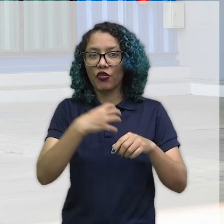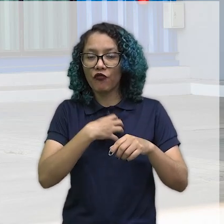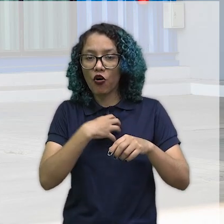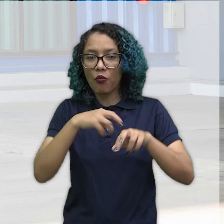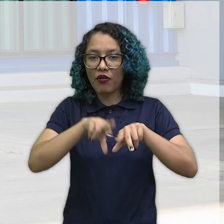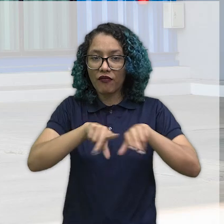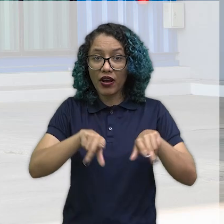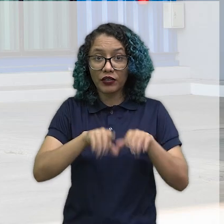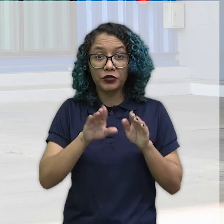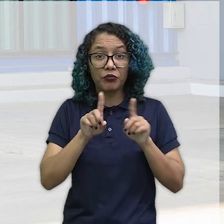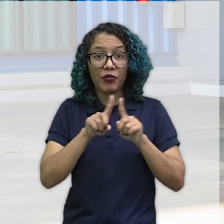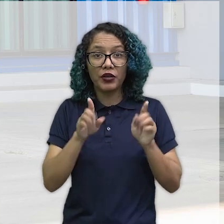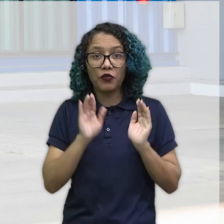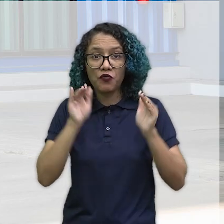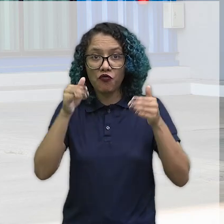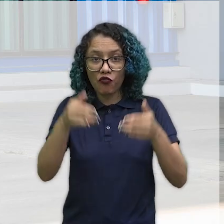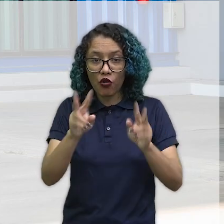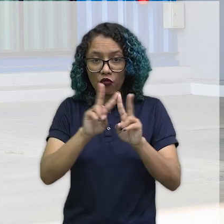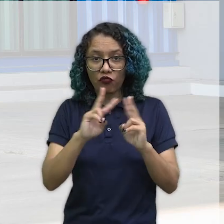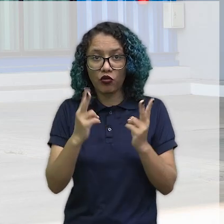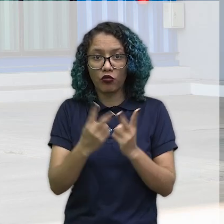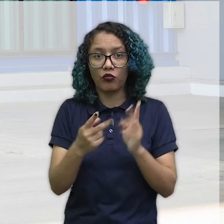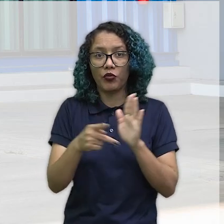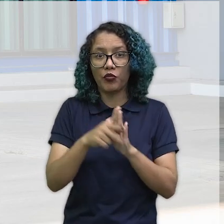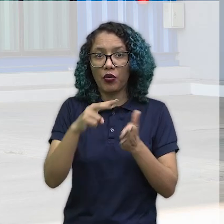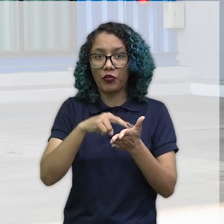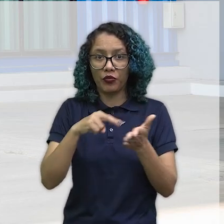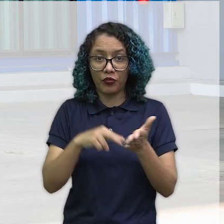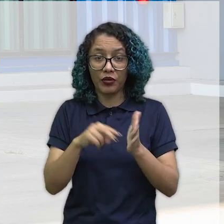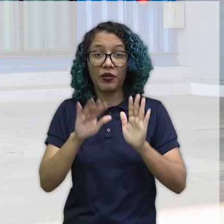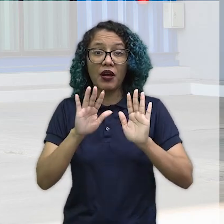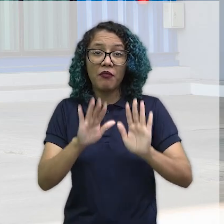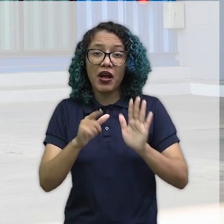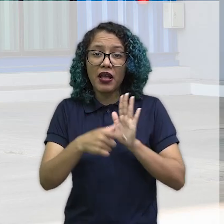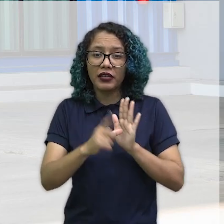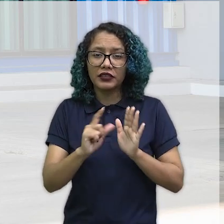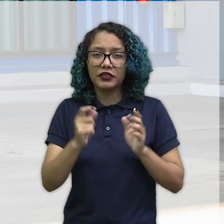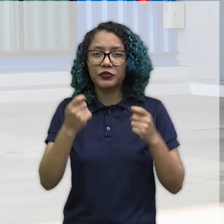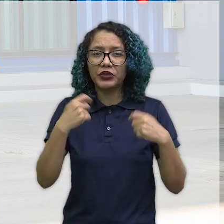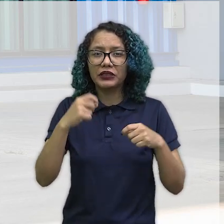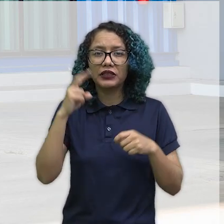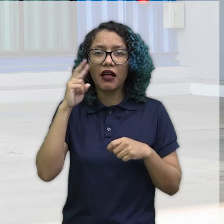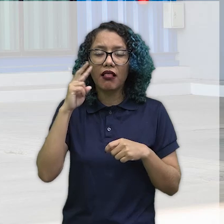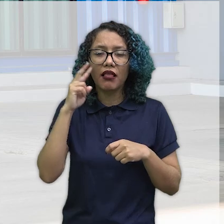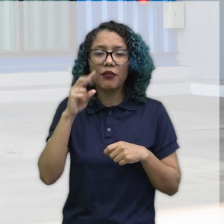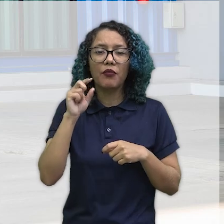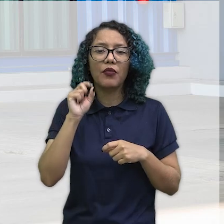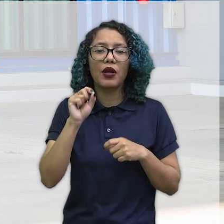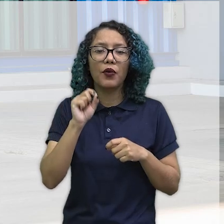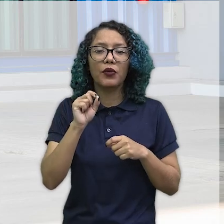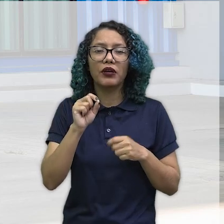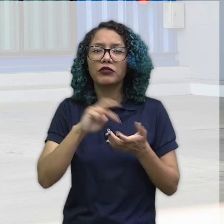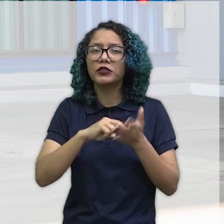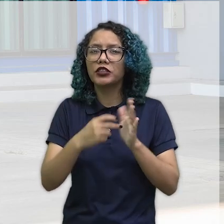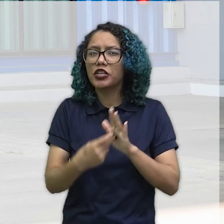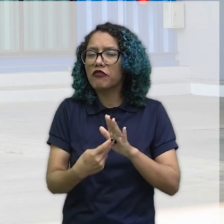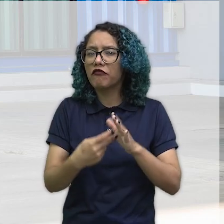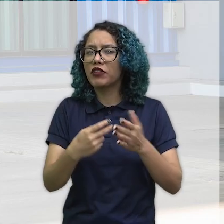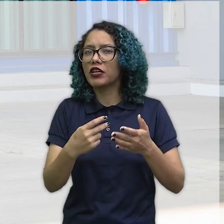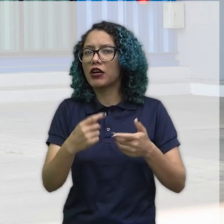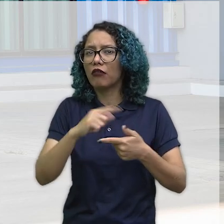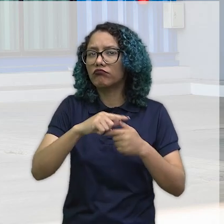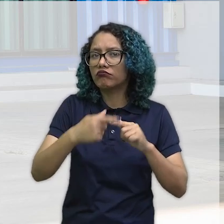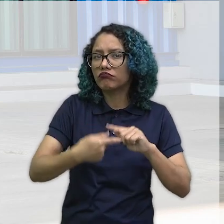volume dessas formas, dos prismas. Mas antes, nós vamos lembrar o que são essas figuras geométricas chamadas